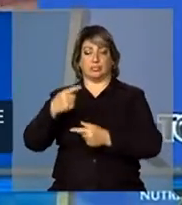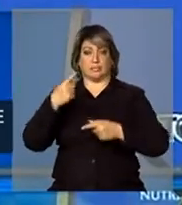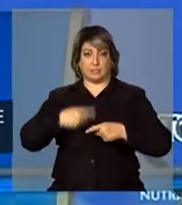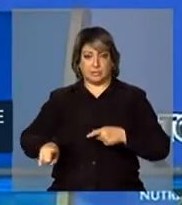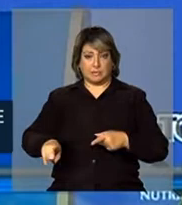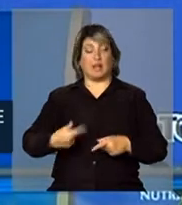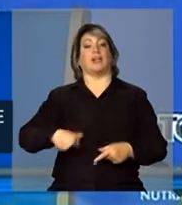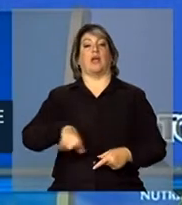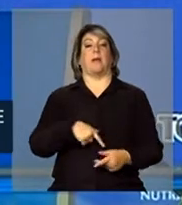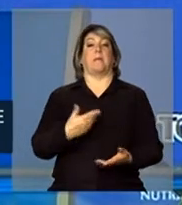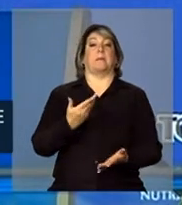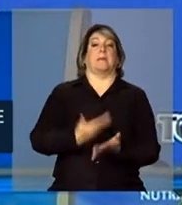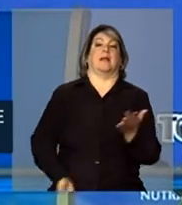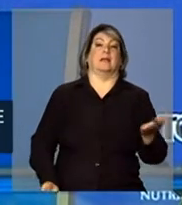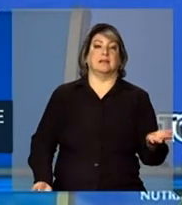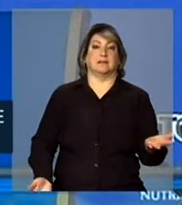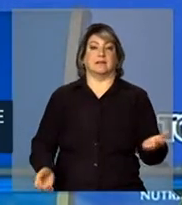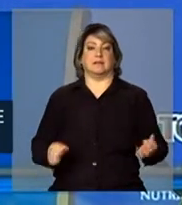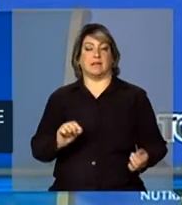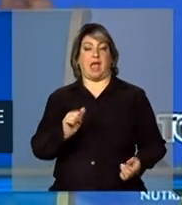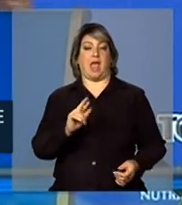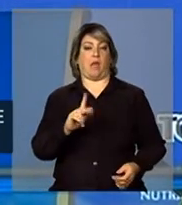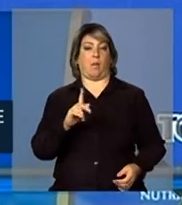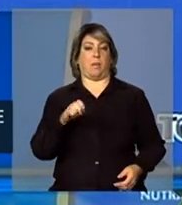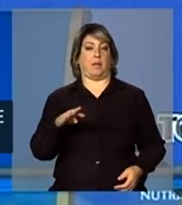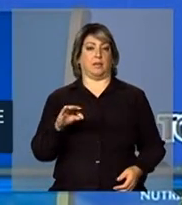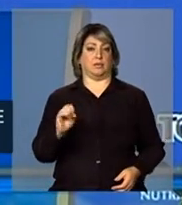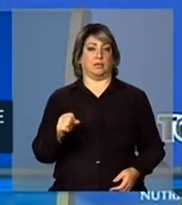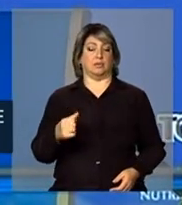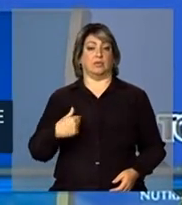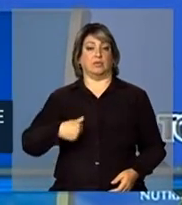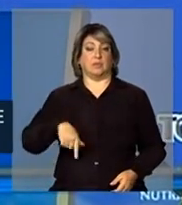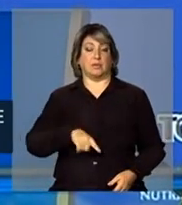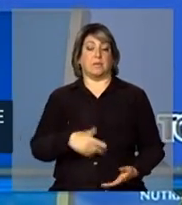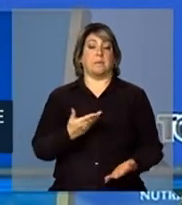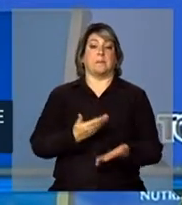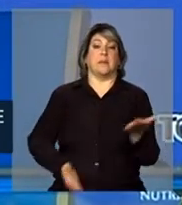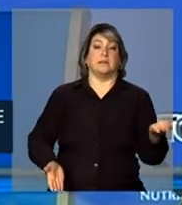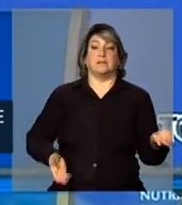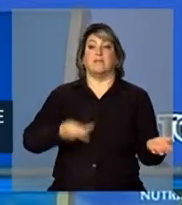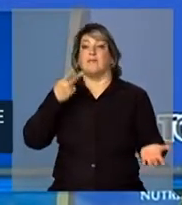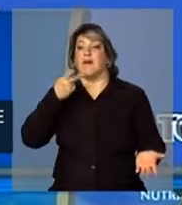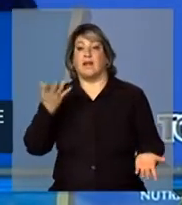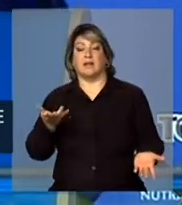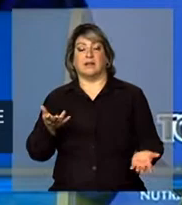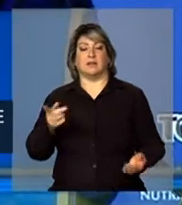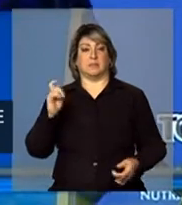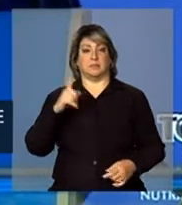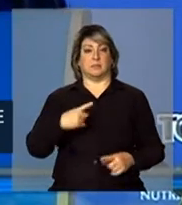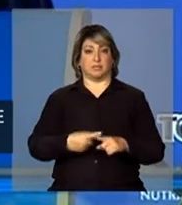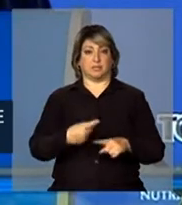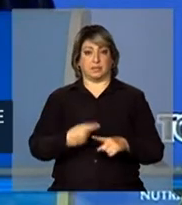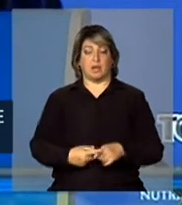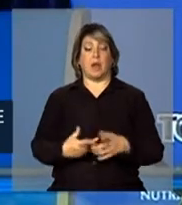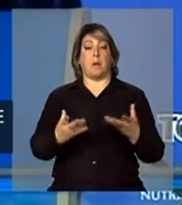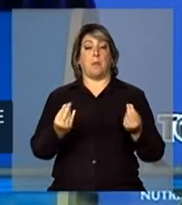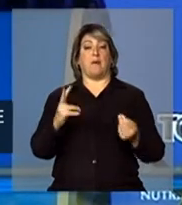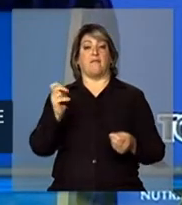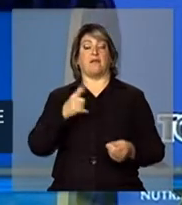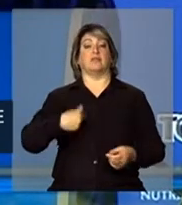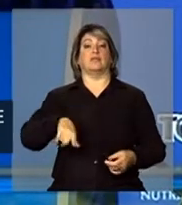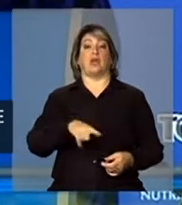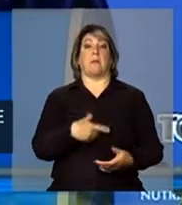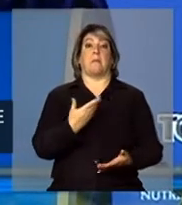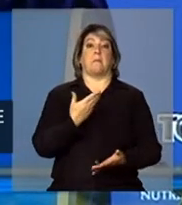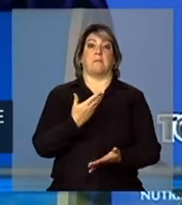nós perdemos argumentos. Nós não só perdemos argumentos, como muitas vezes corremos o risco de